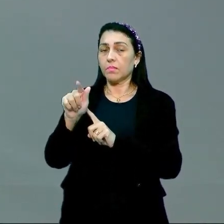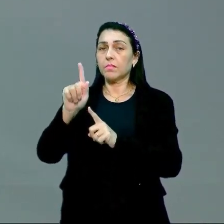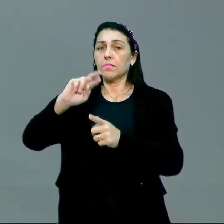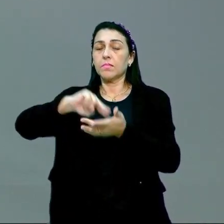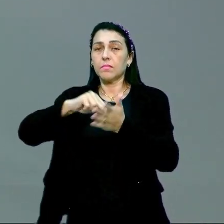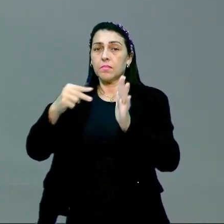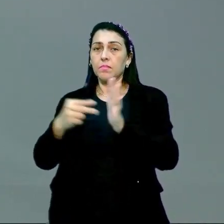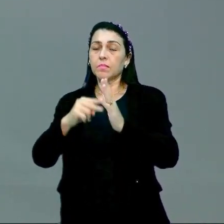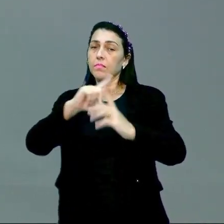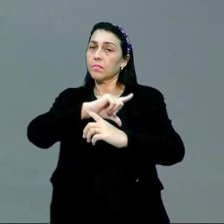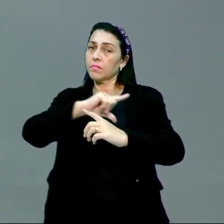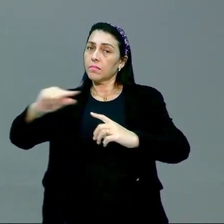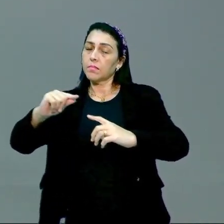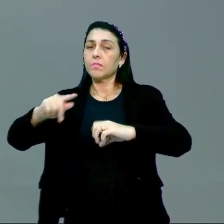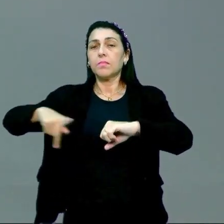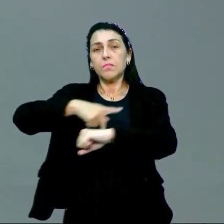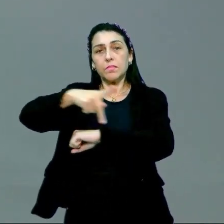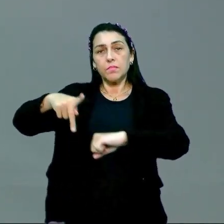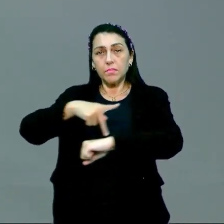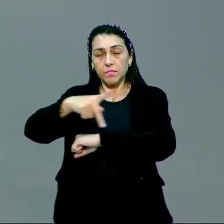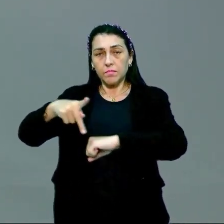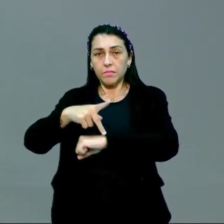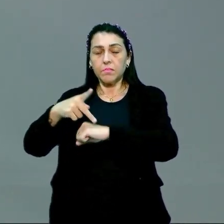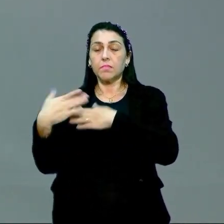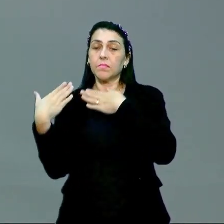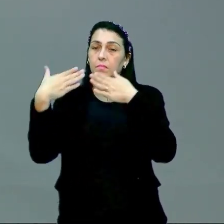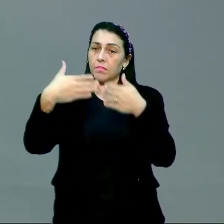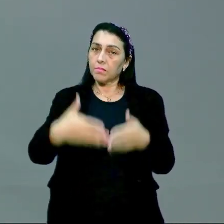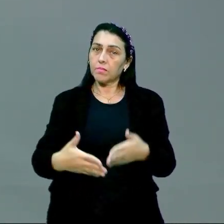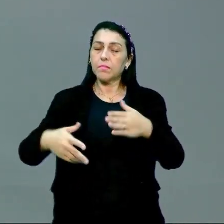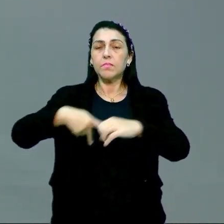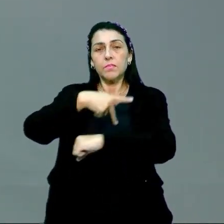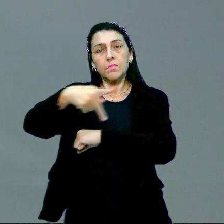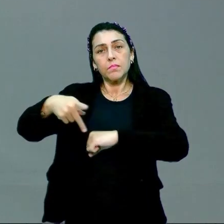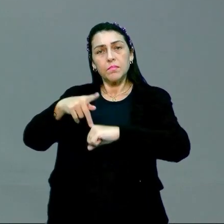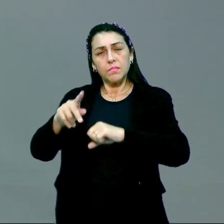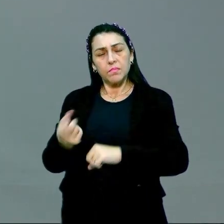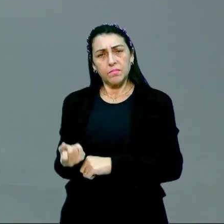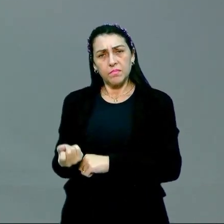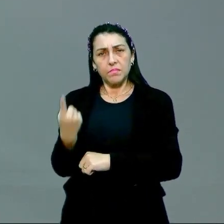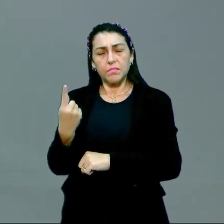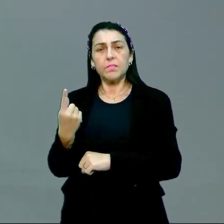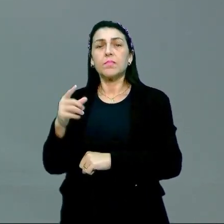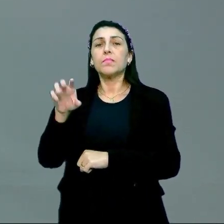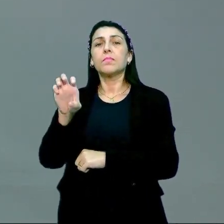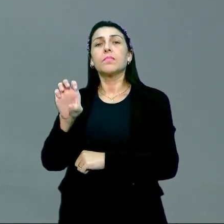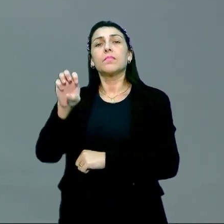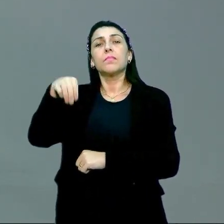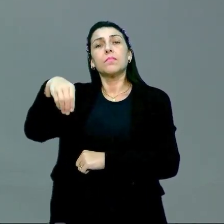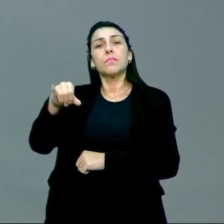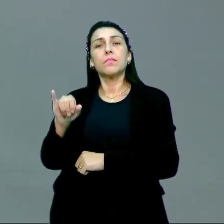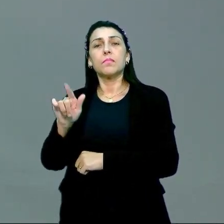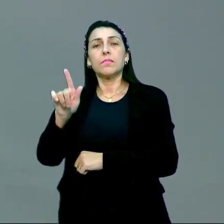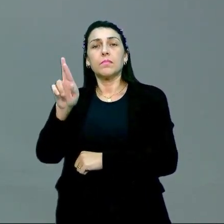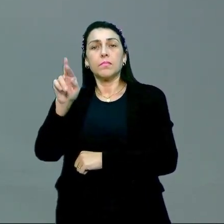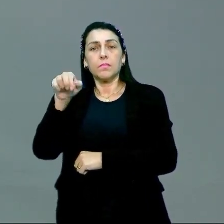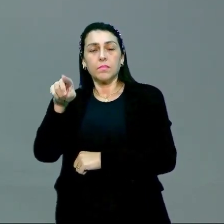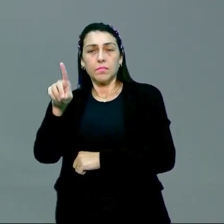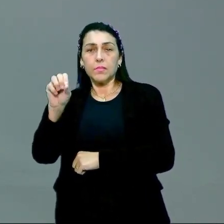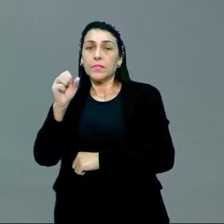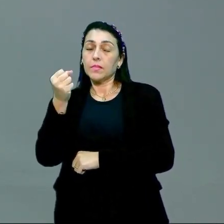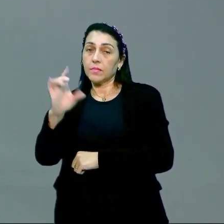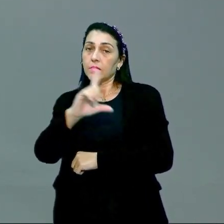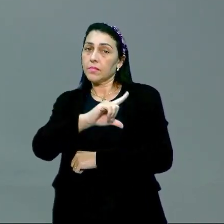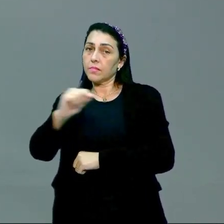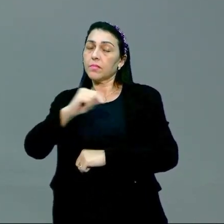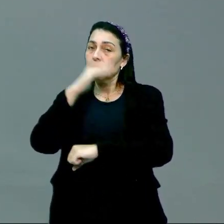significa que você está saindo de um país. Quando você chega em um país estranho, você está imigrando, certo? Então, se você está